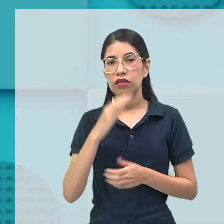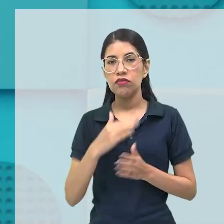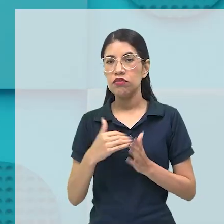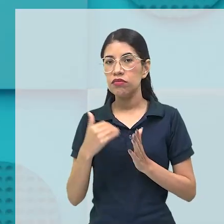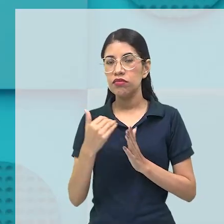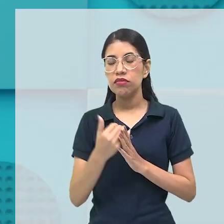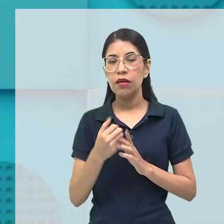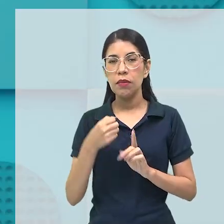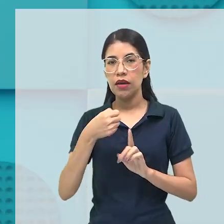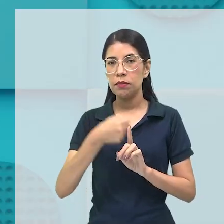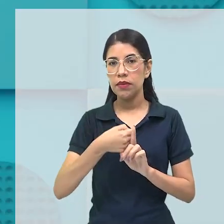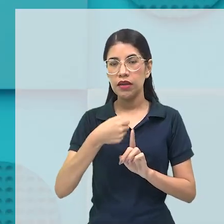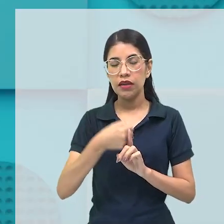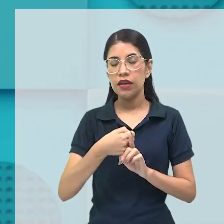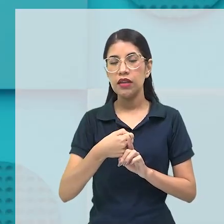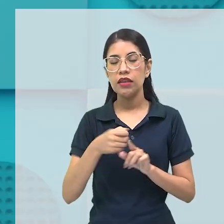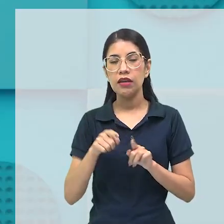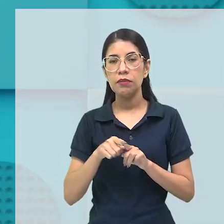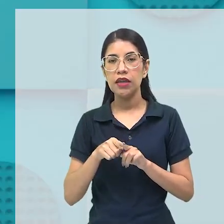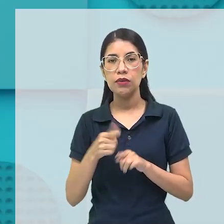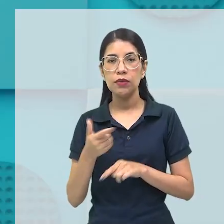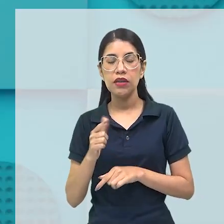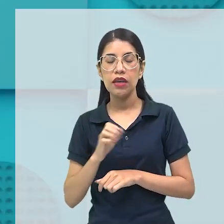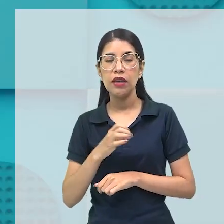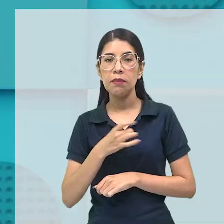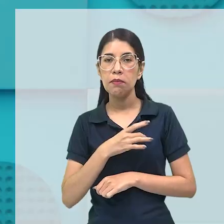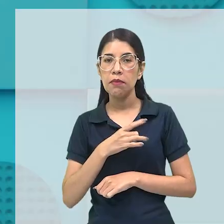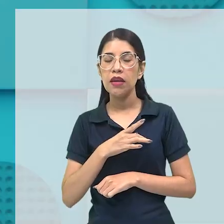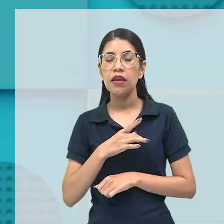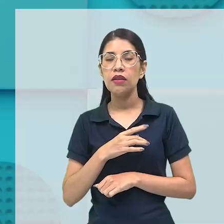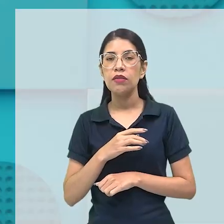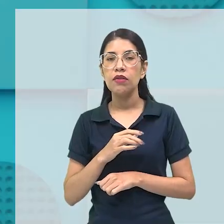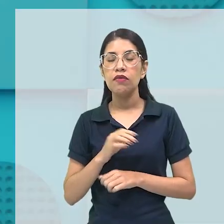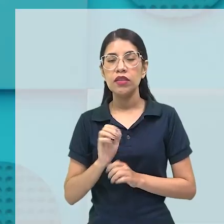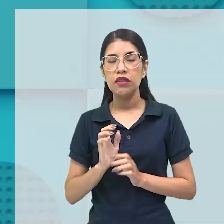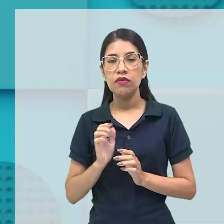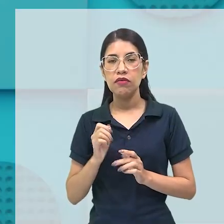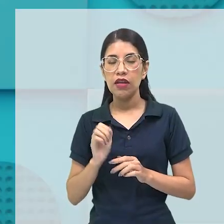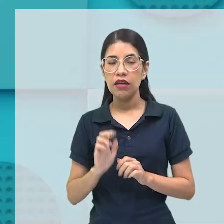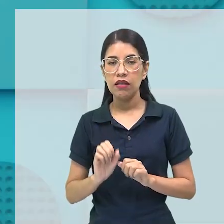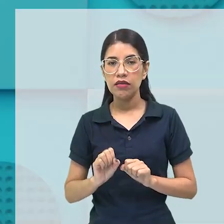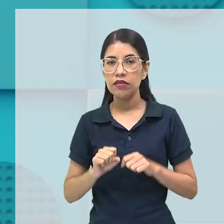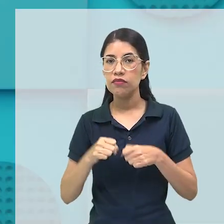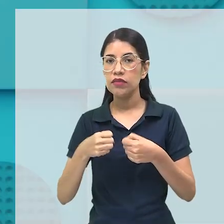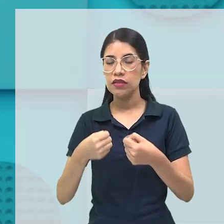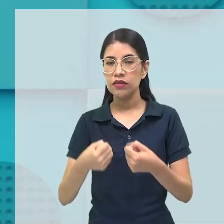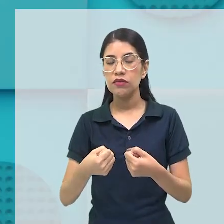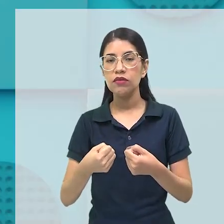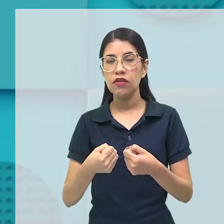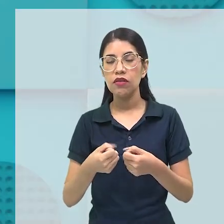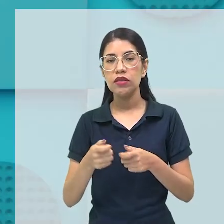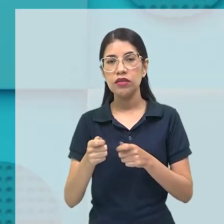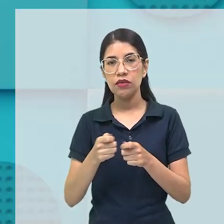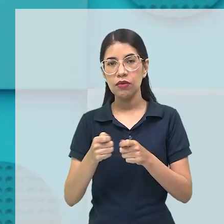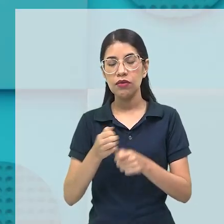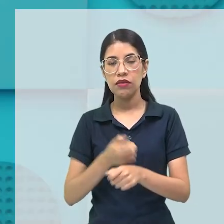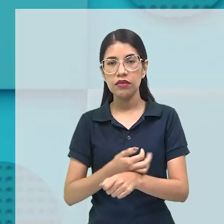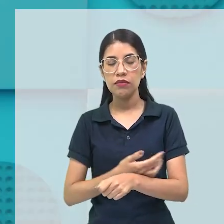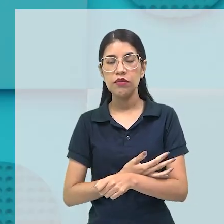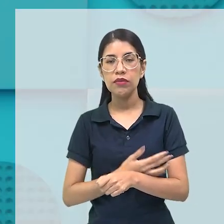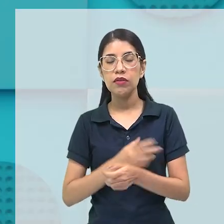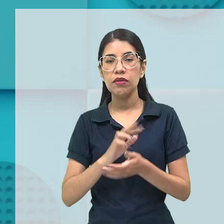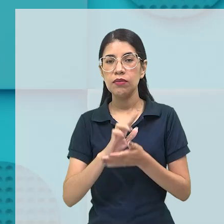uma briga, mas também não fica com medo, você enfrenta, você controla a situação. Então, esses